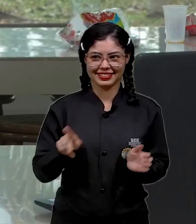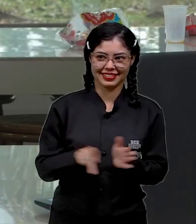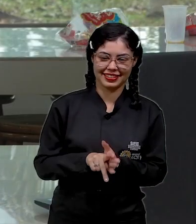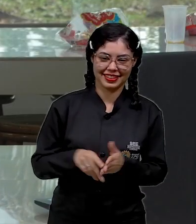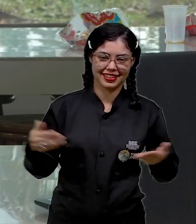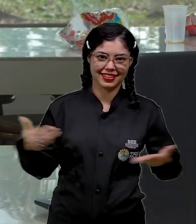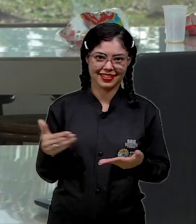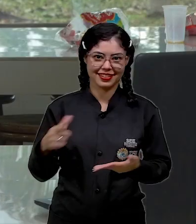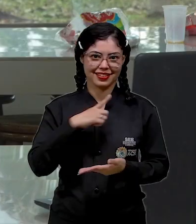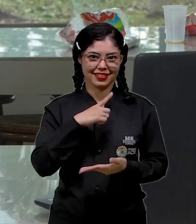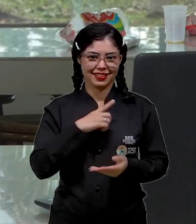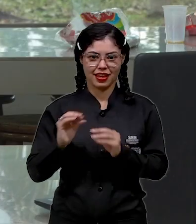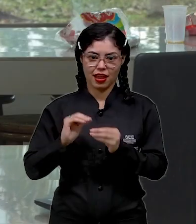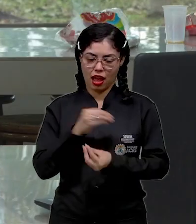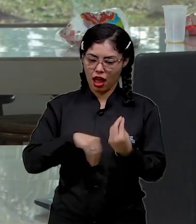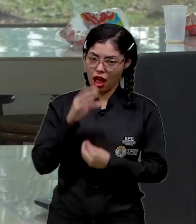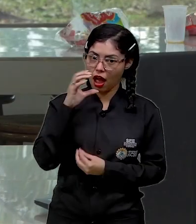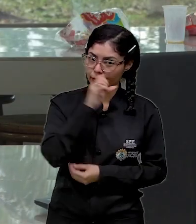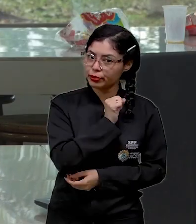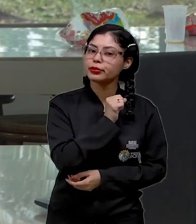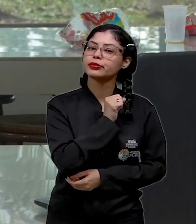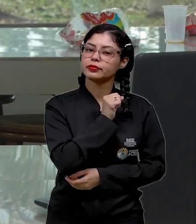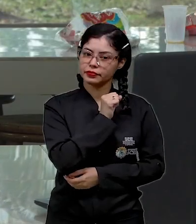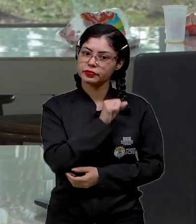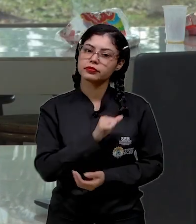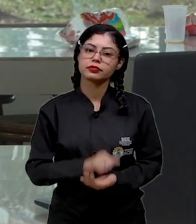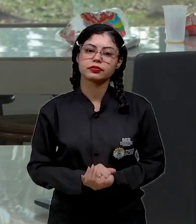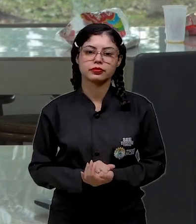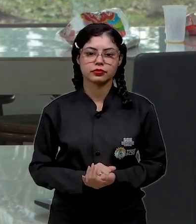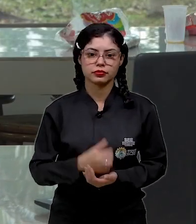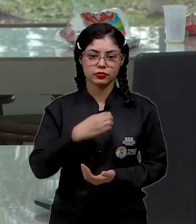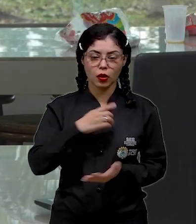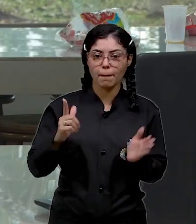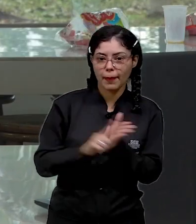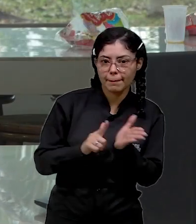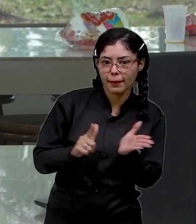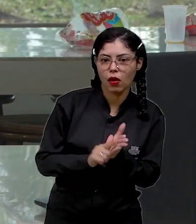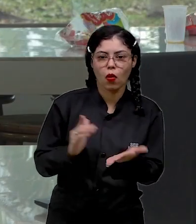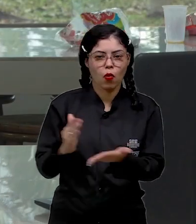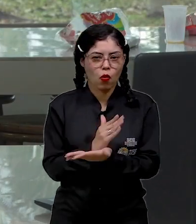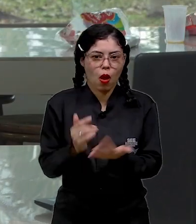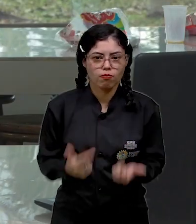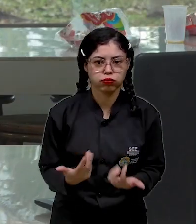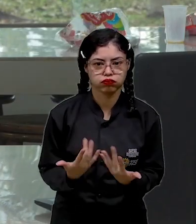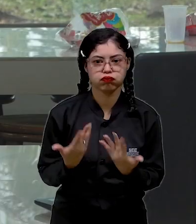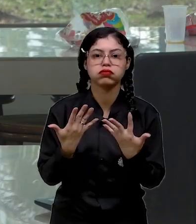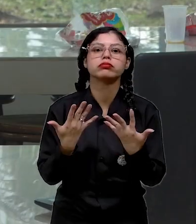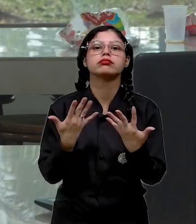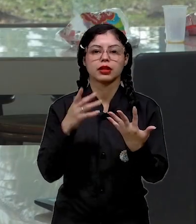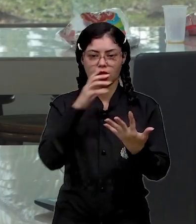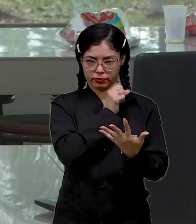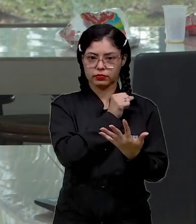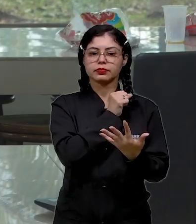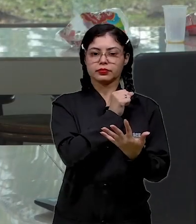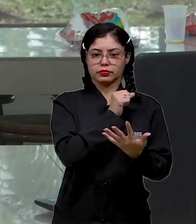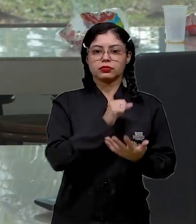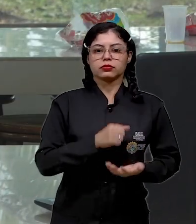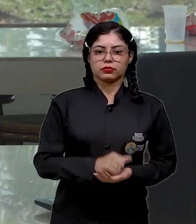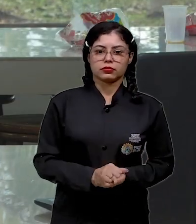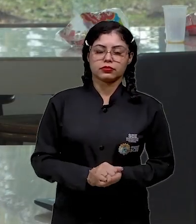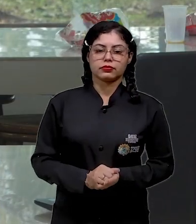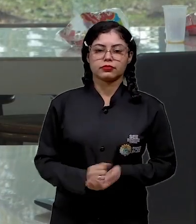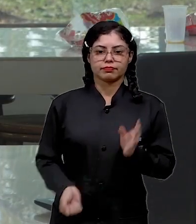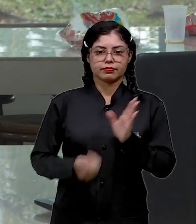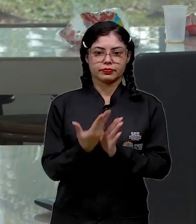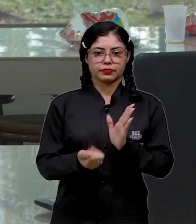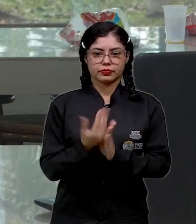Então, a gente teve uma combustão bem rápida aqui. Se a gente tivesse colocado um papel, alguma coisa aqui que fosse inflamável, a gente conseguiria